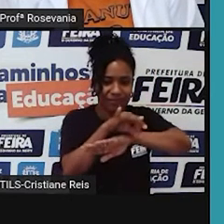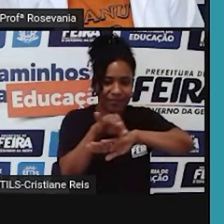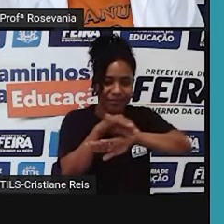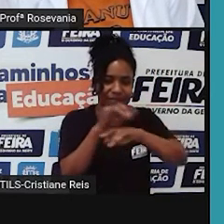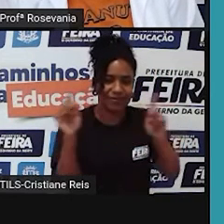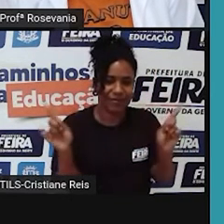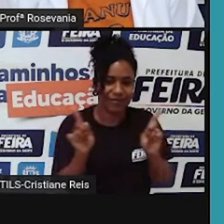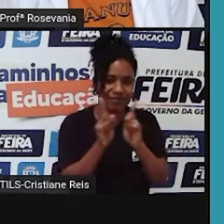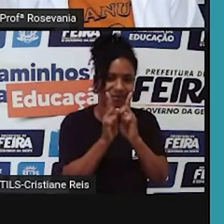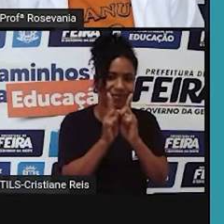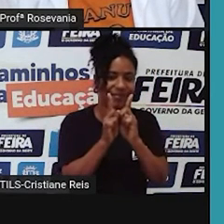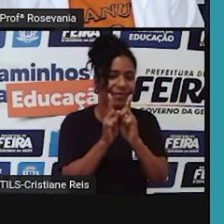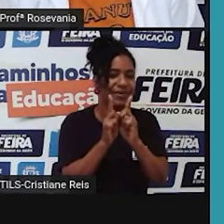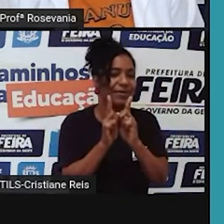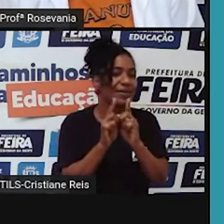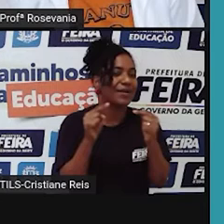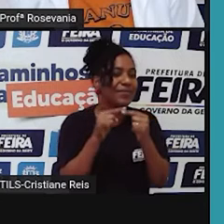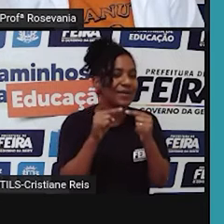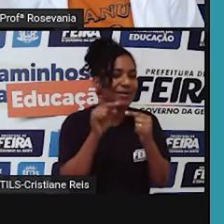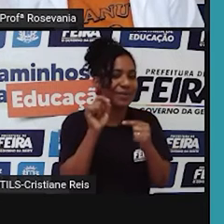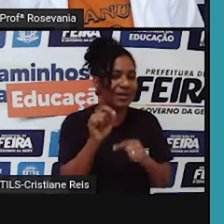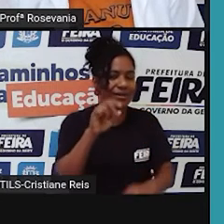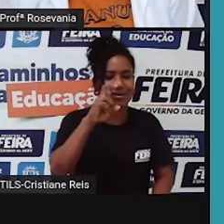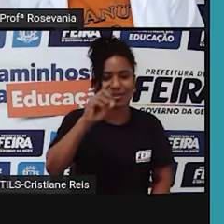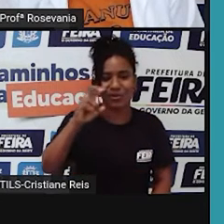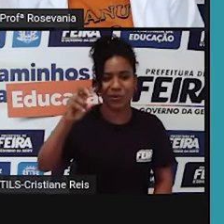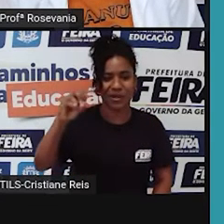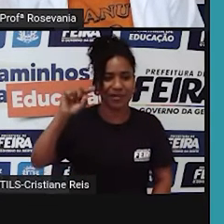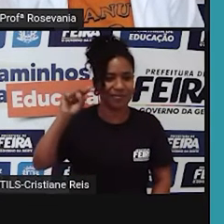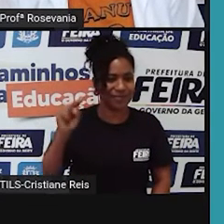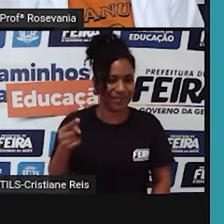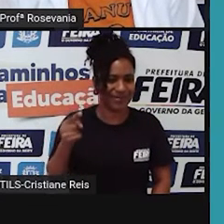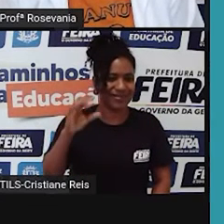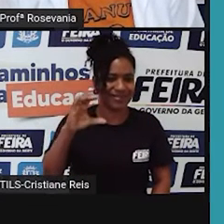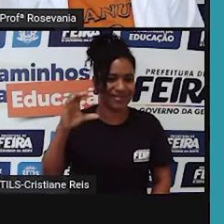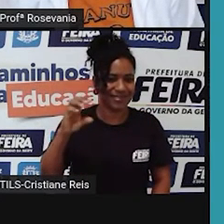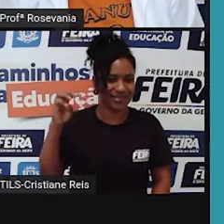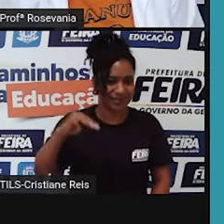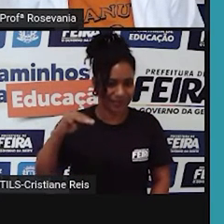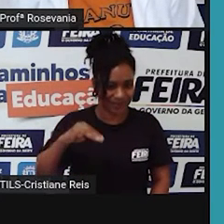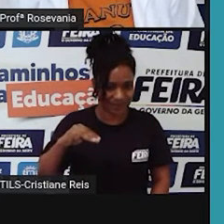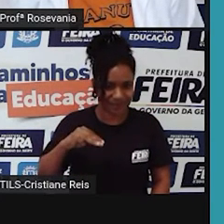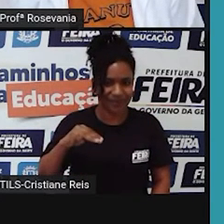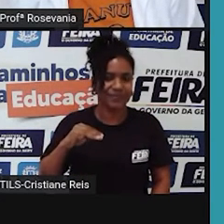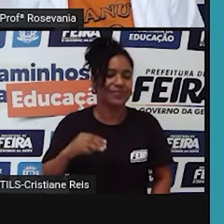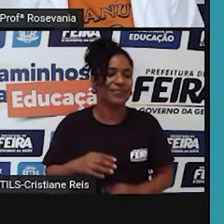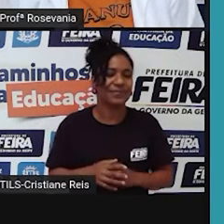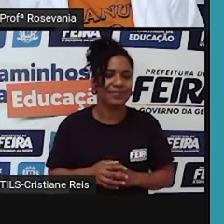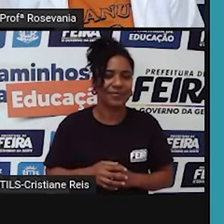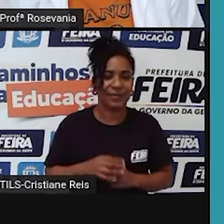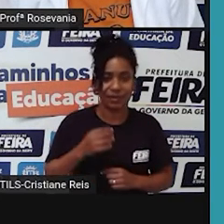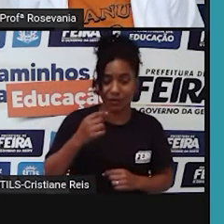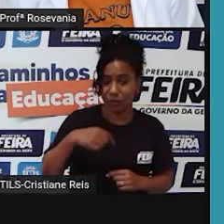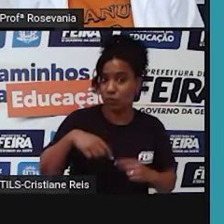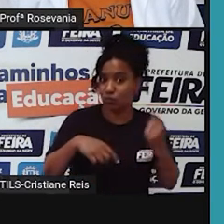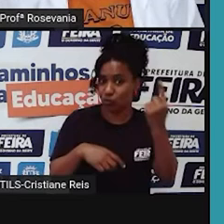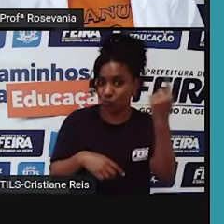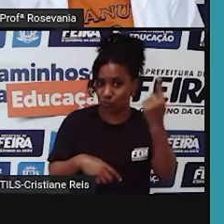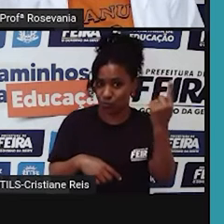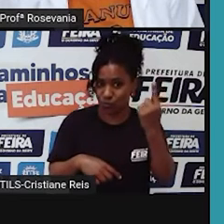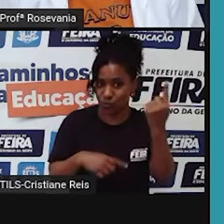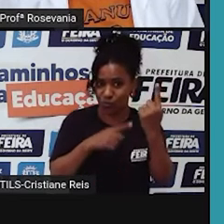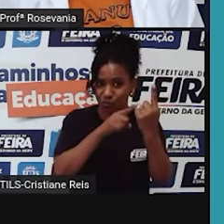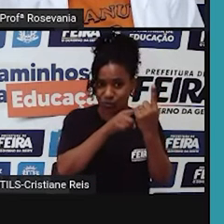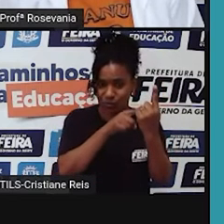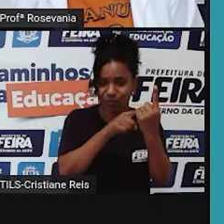e fosse essa aqui, estava representando 50 mil centímetros. Então, na escala eu tenho o numerador, que é esse